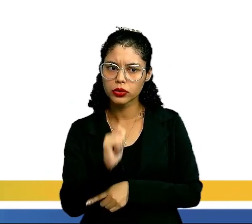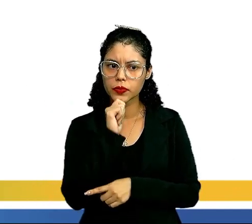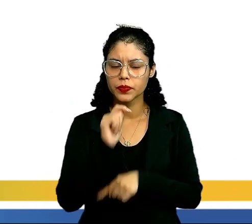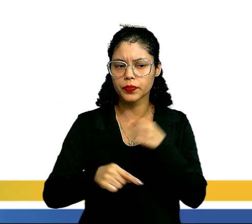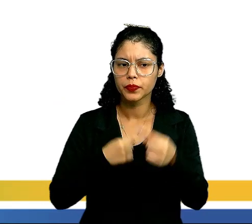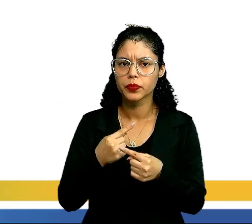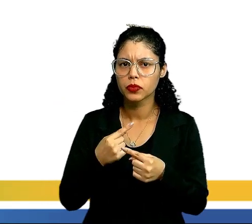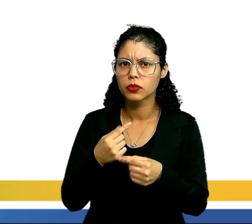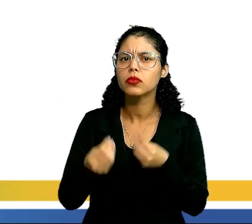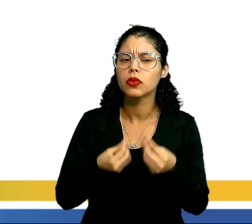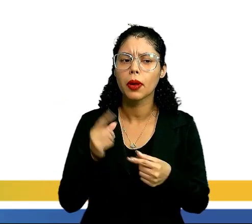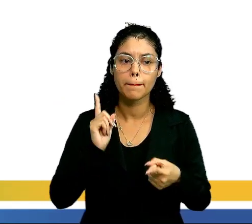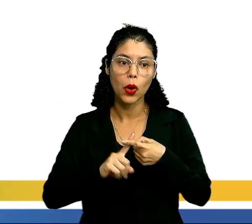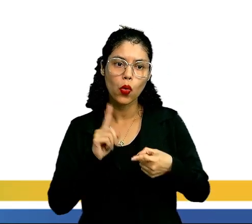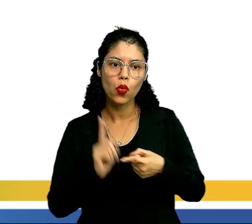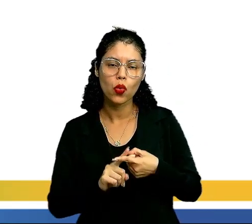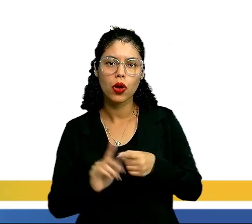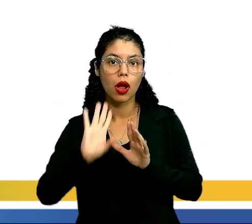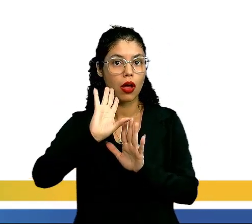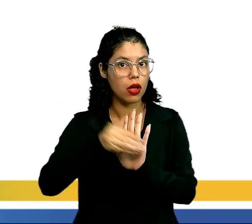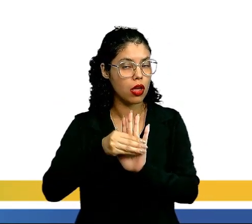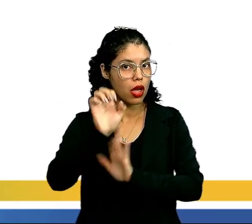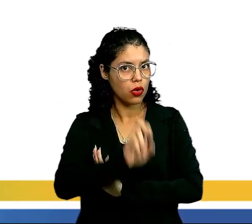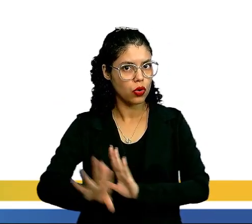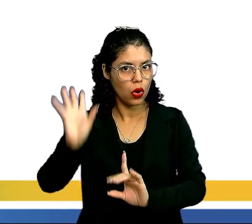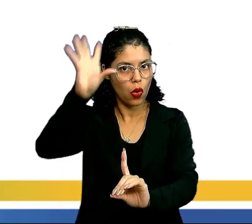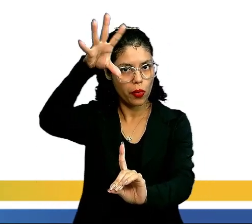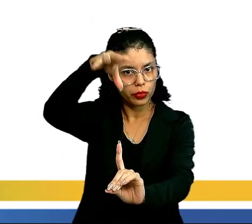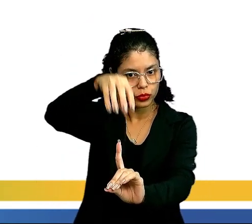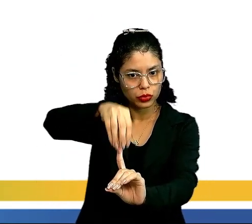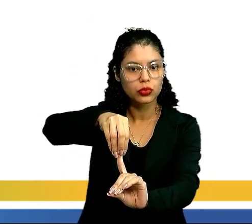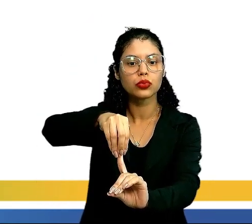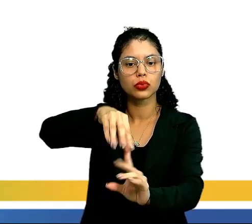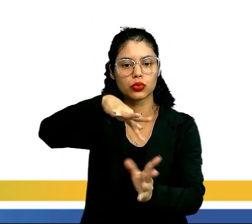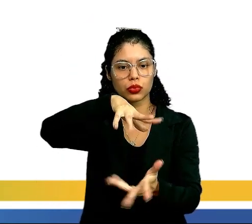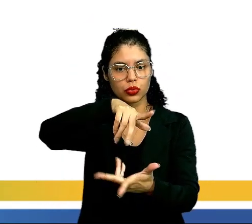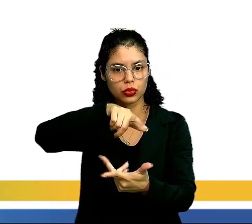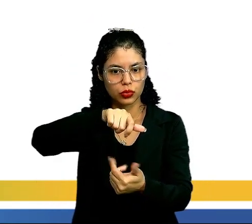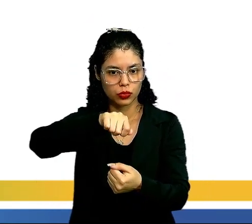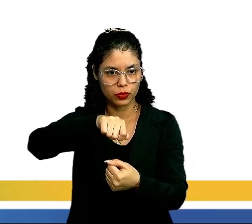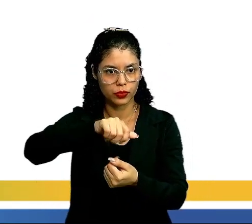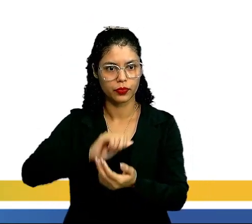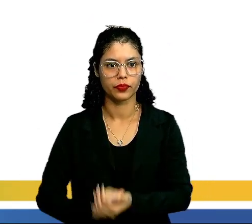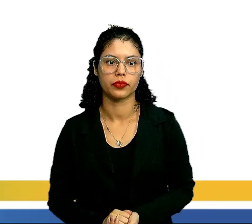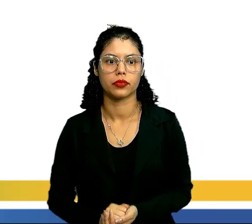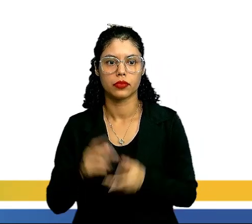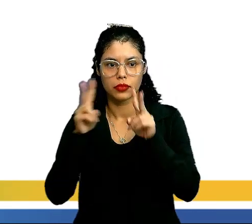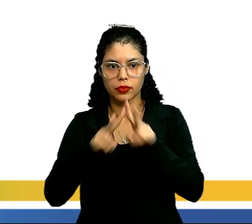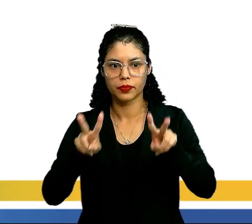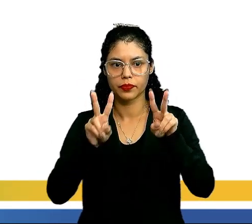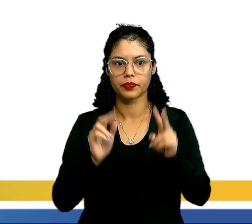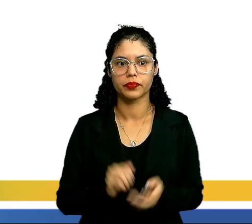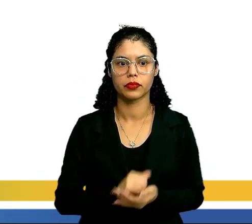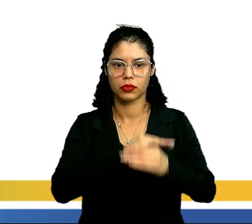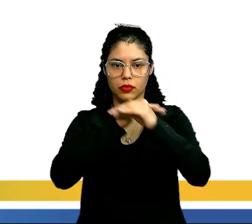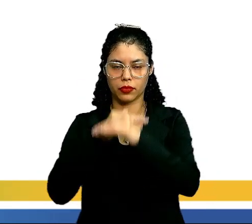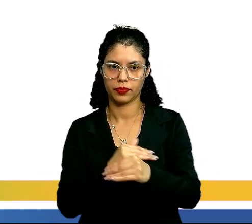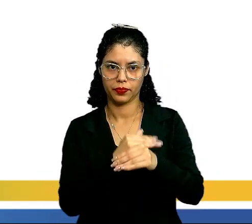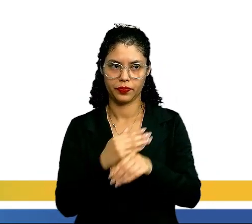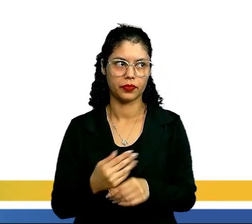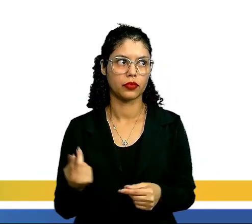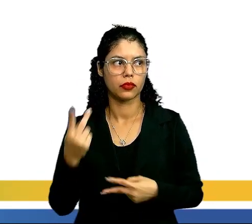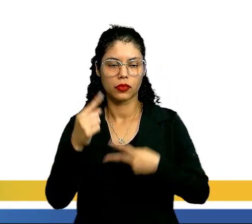ideológicas? Porque ela coloca a Europa sendo o centro do mundo, tá? E outra, favorecendo uma